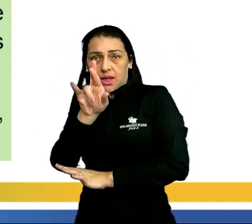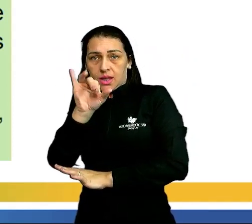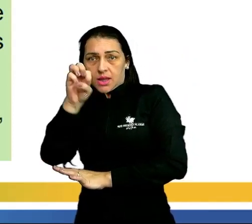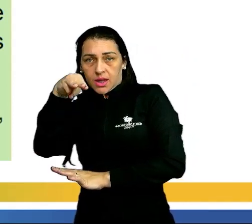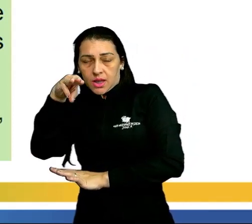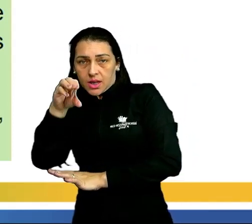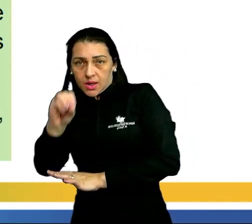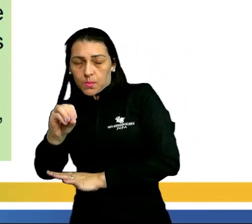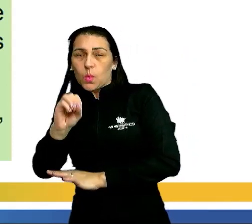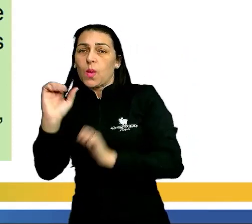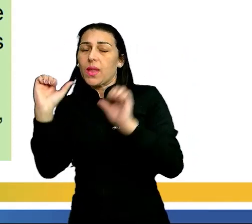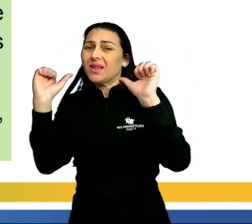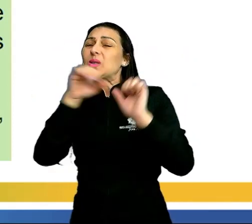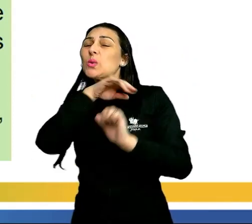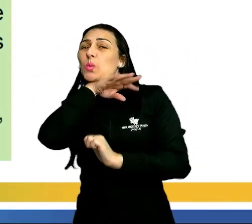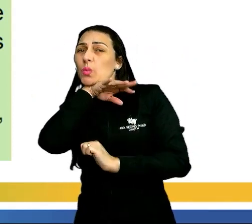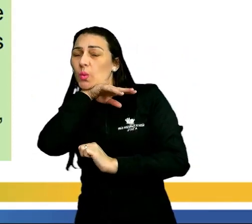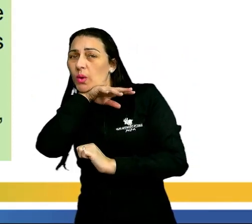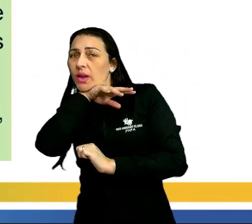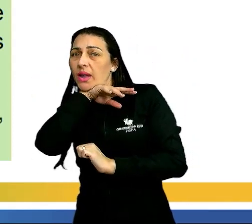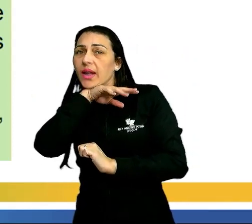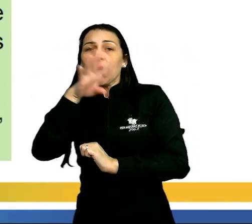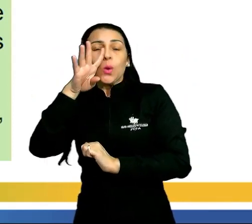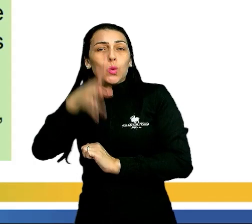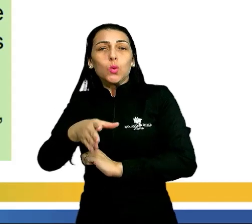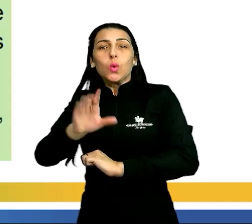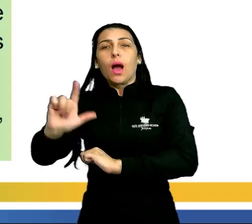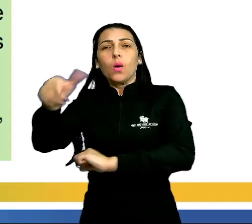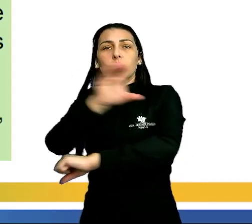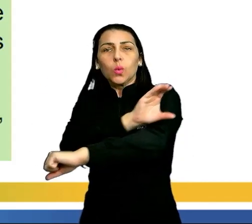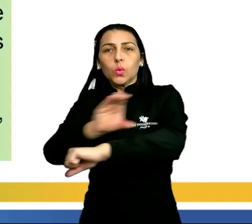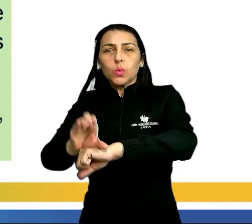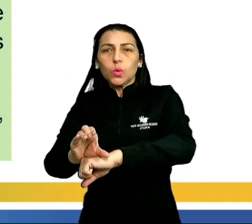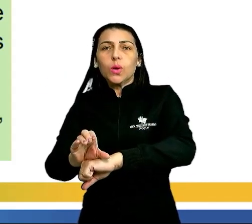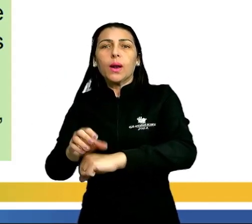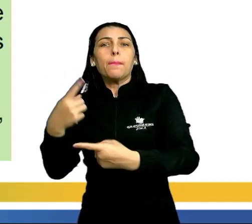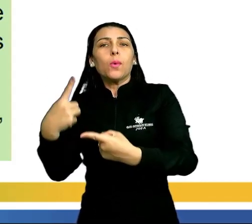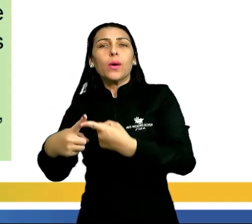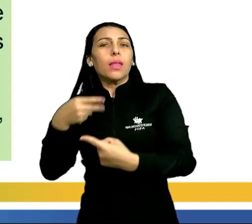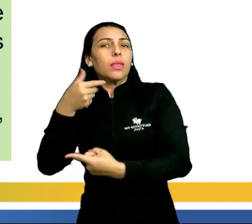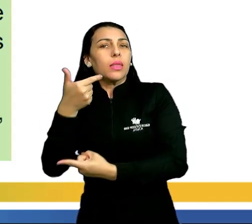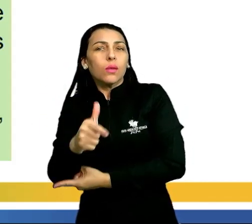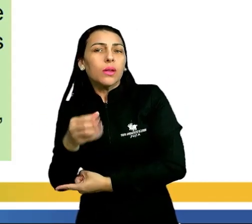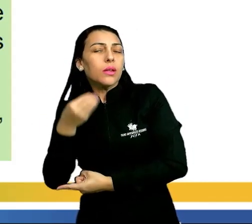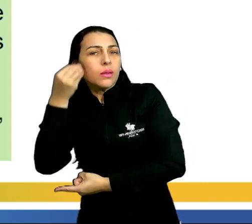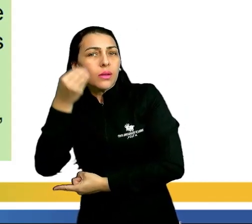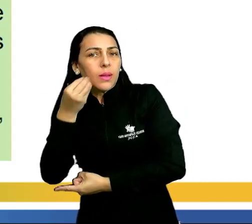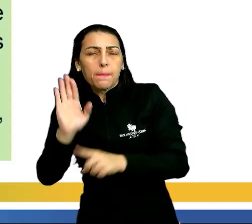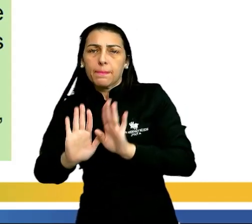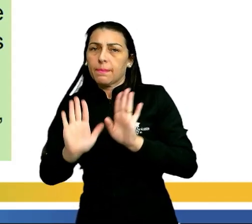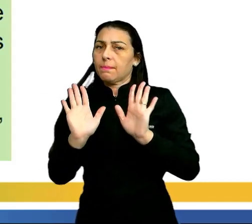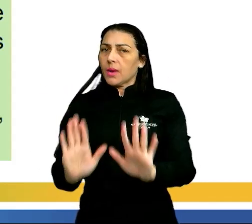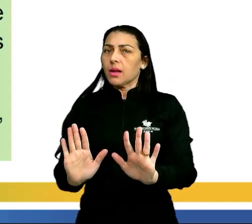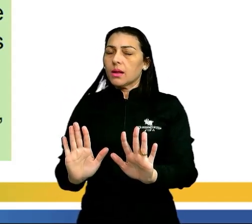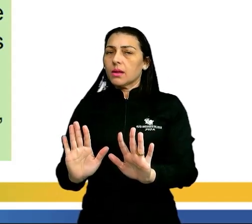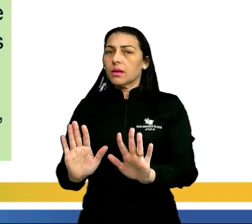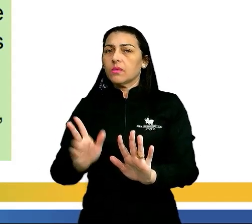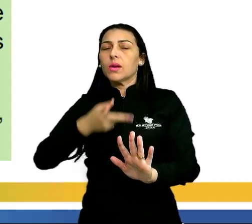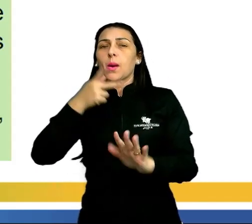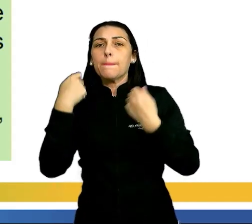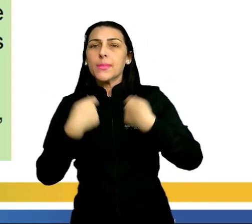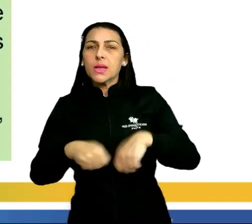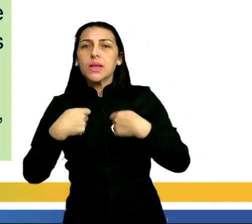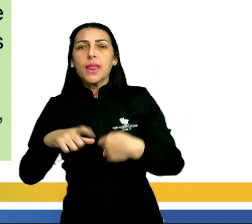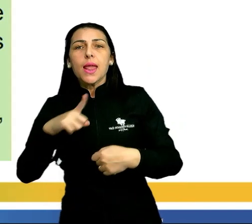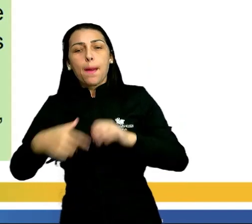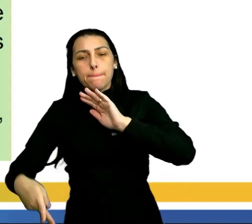outra cultura a partir da sua própria visão e experiência. Mas espera aí, professor, O senhor acabou de falar ainda há pouco que eu preciso ter